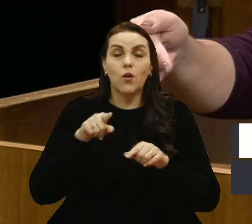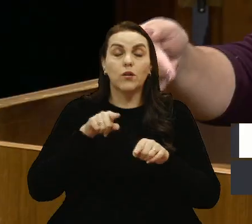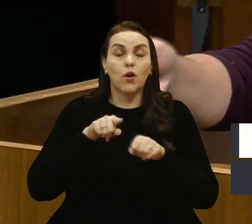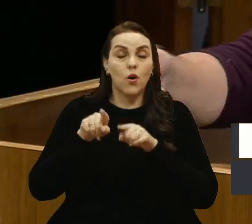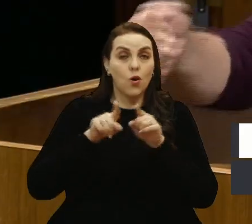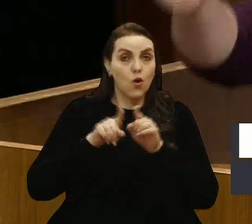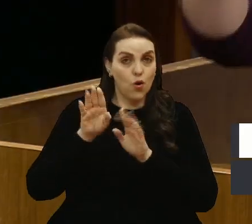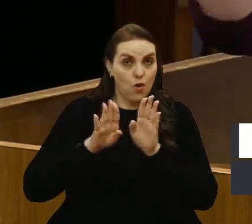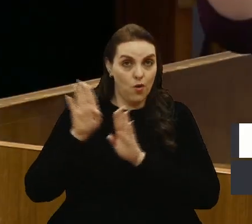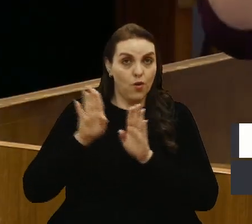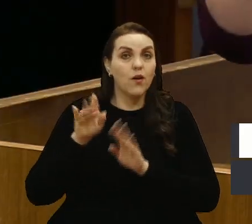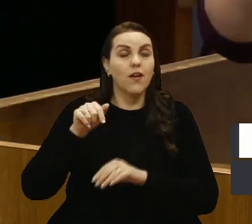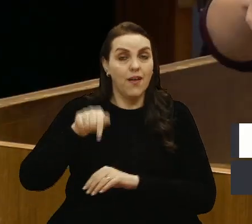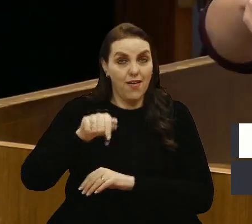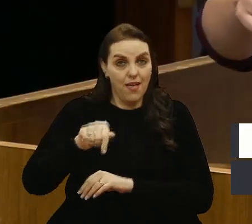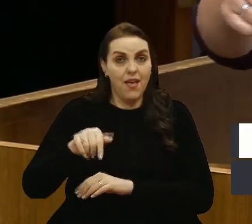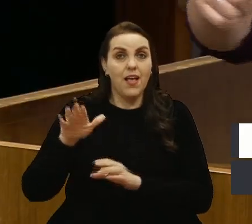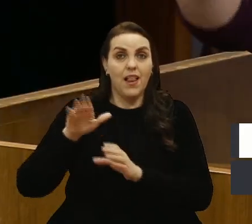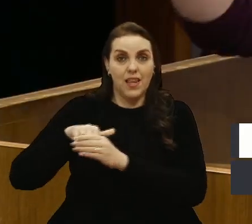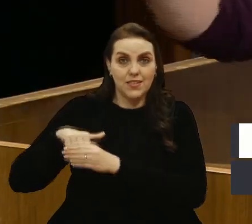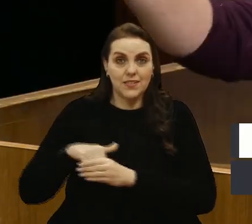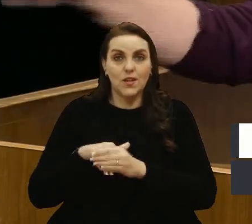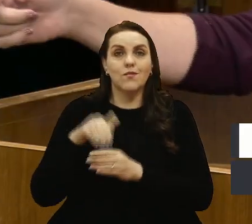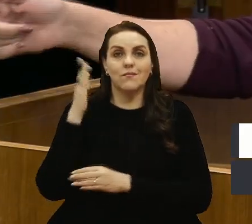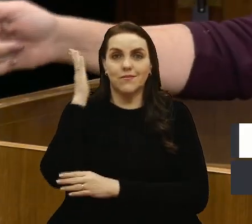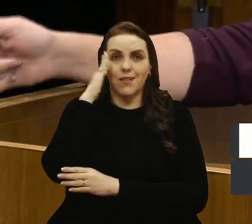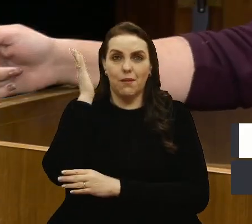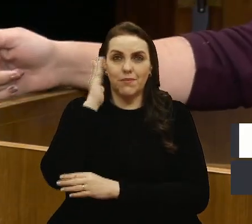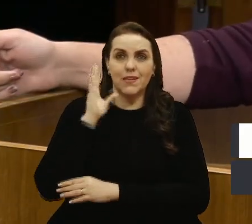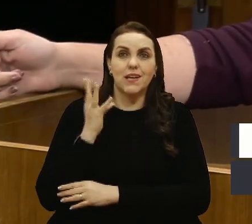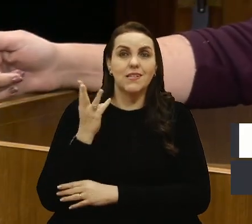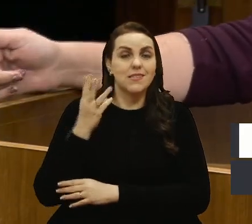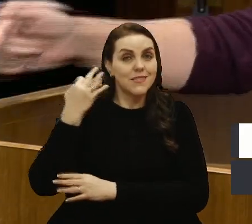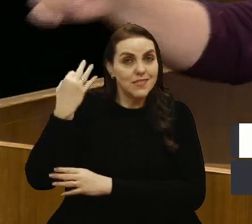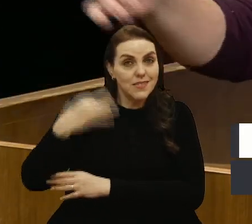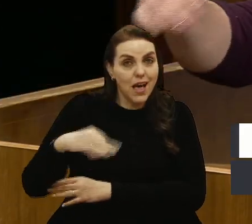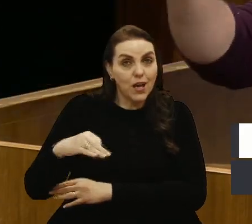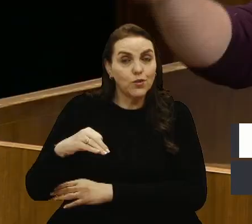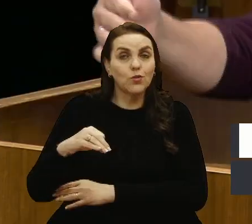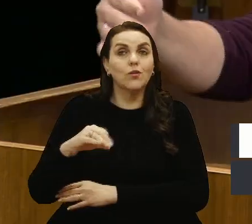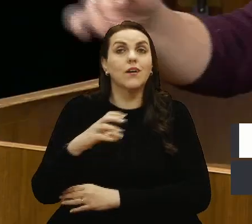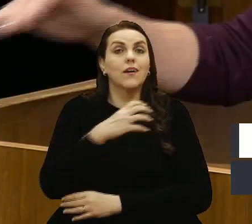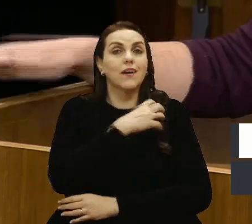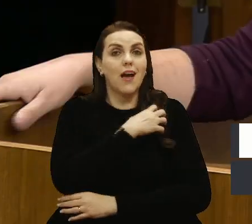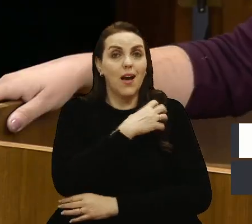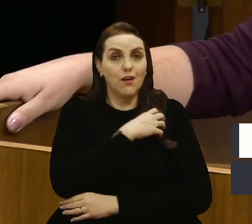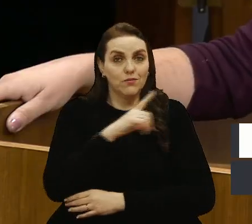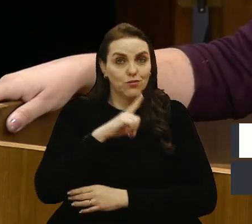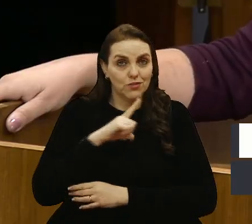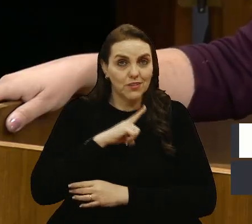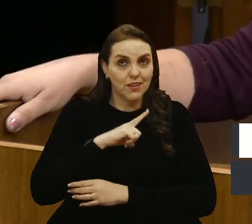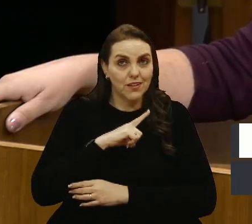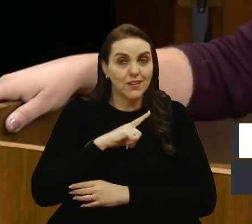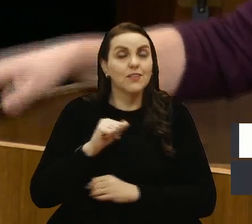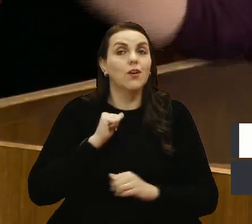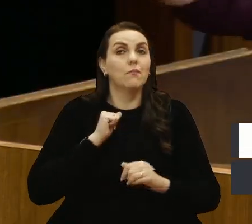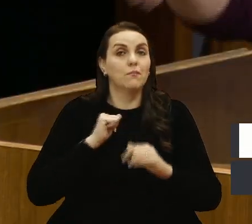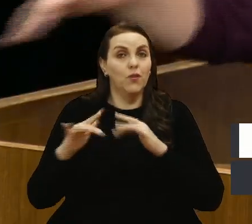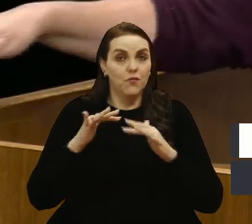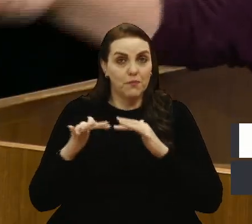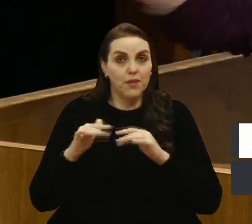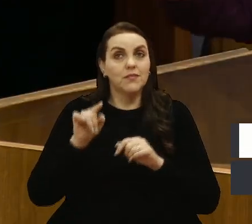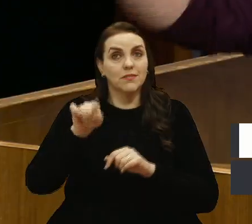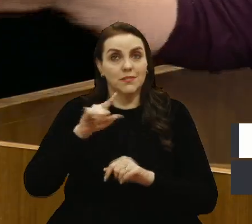eleição, como eu disse, eu sabia exatamente quantos cargos nós teríamos. Então, por esse movimento, né, e